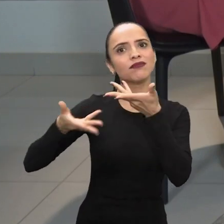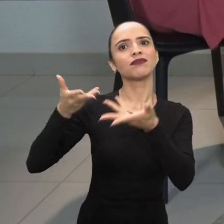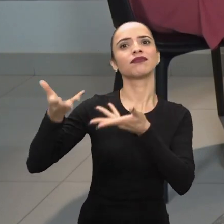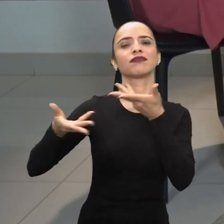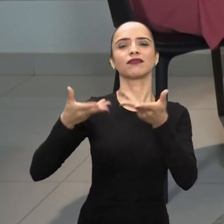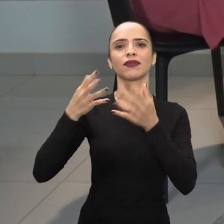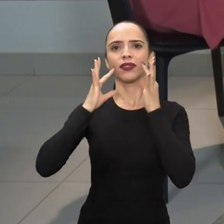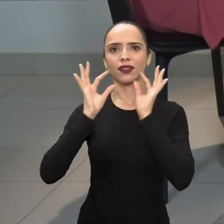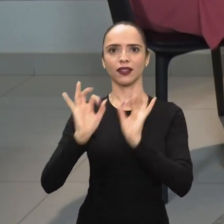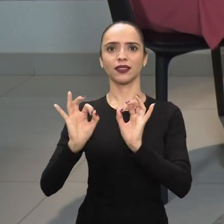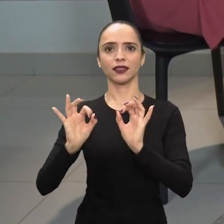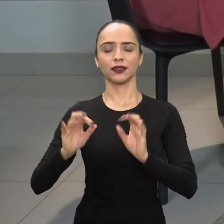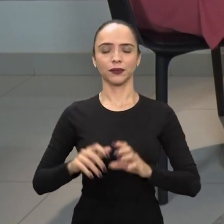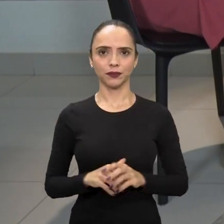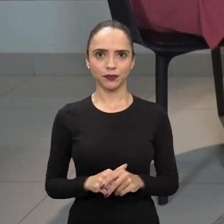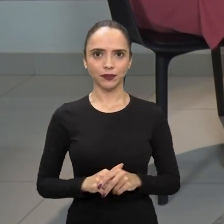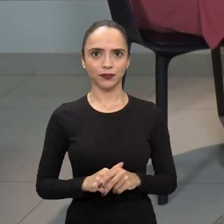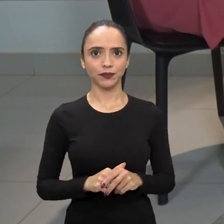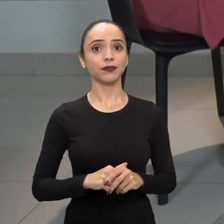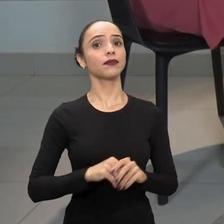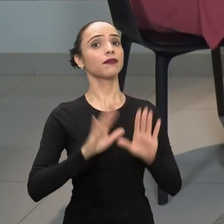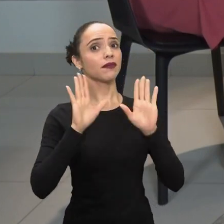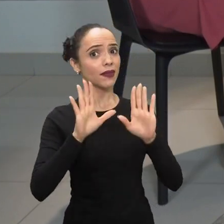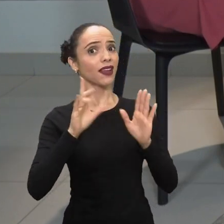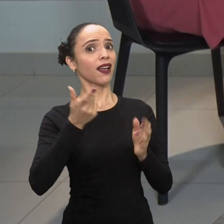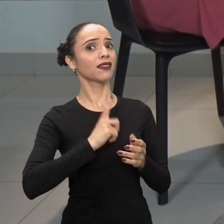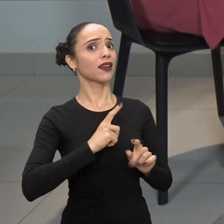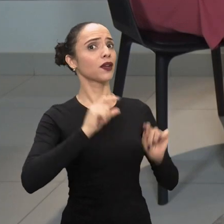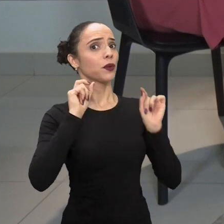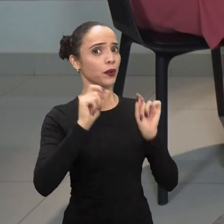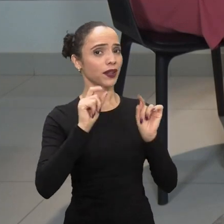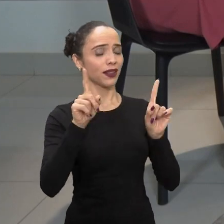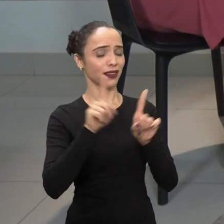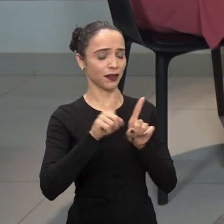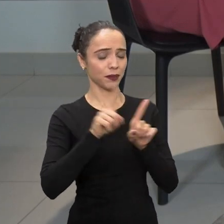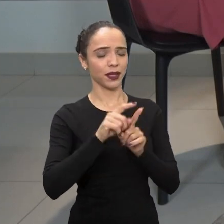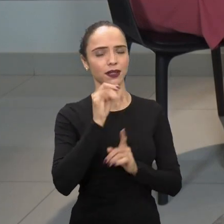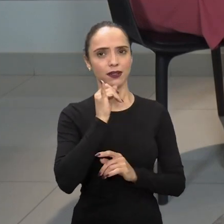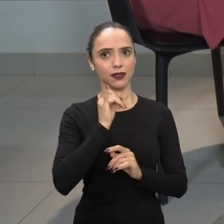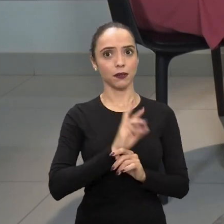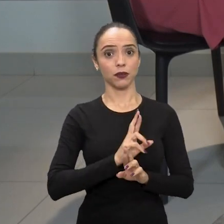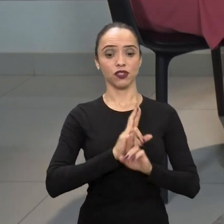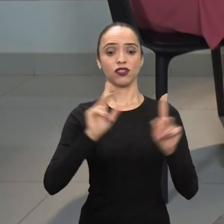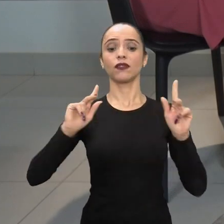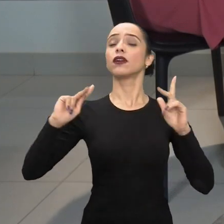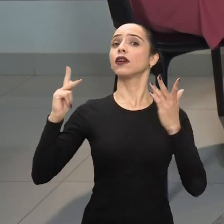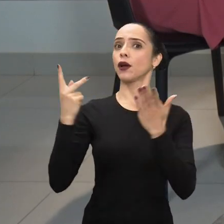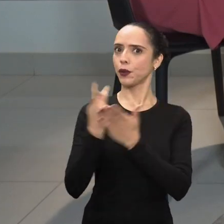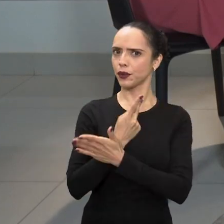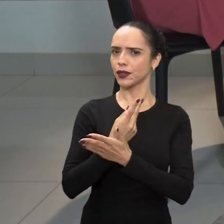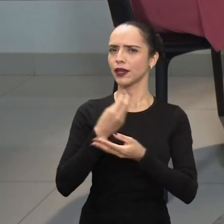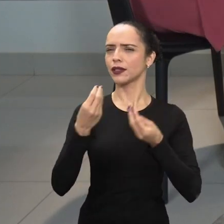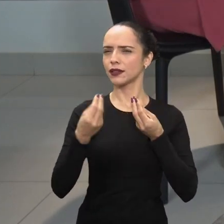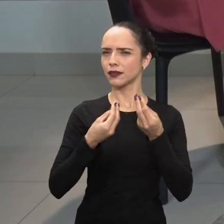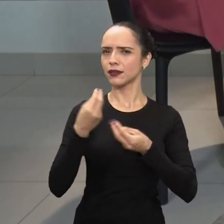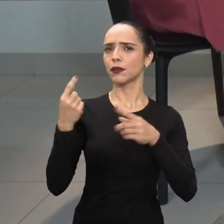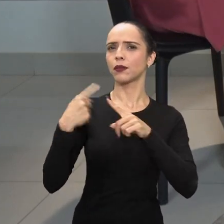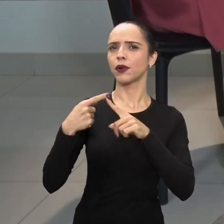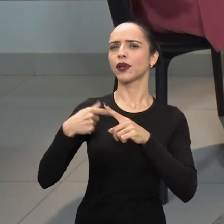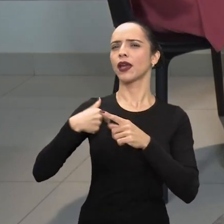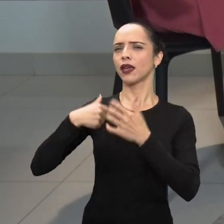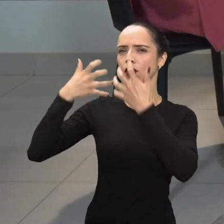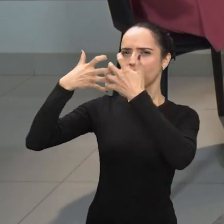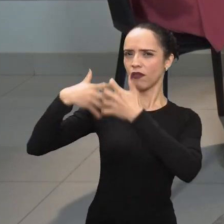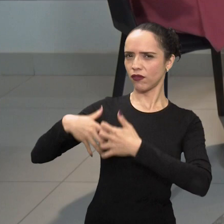uma operação outra mas na verdade há uma valorização do contrário de Sabedoria eu eu termino acho que